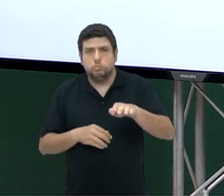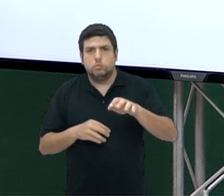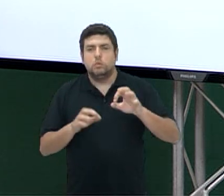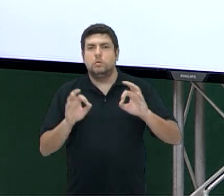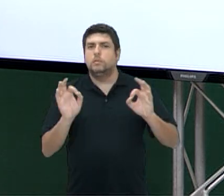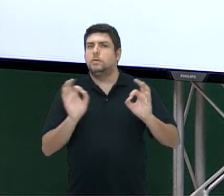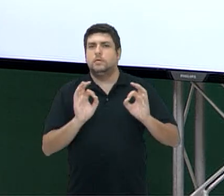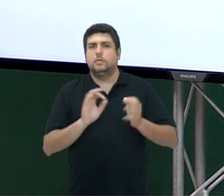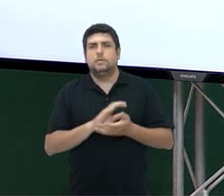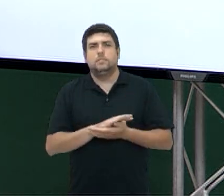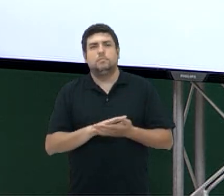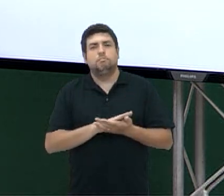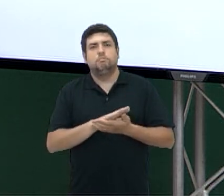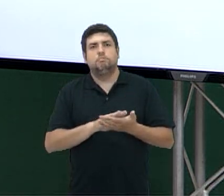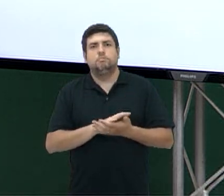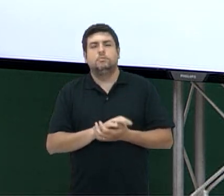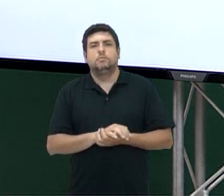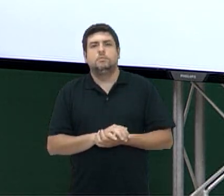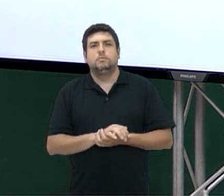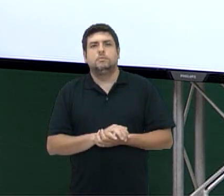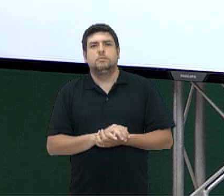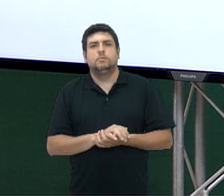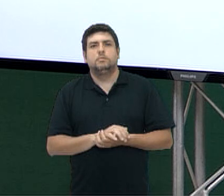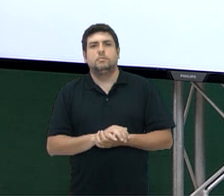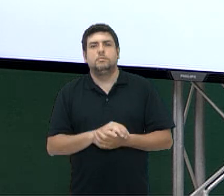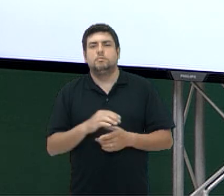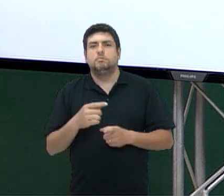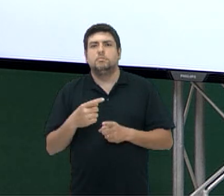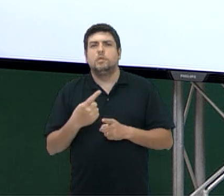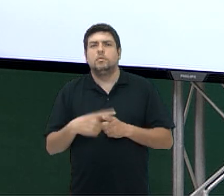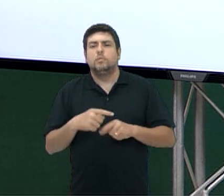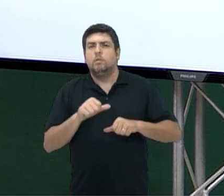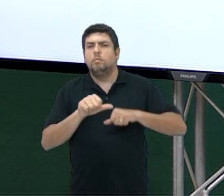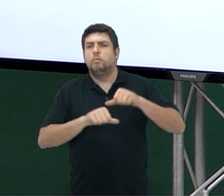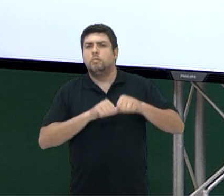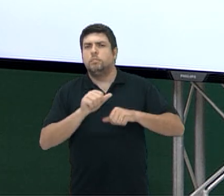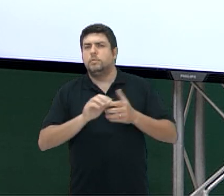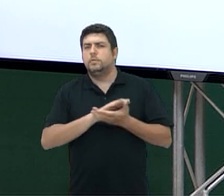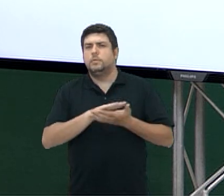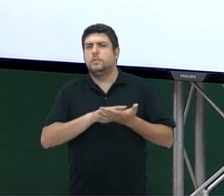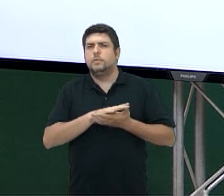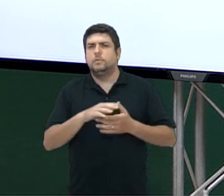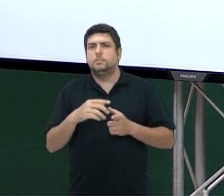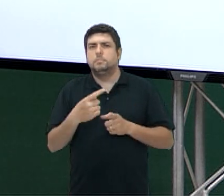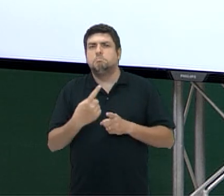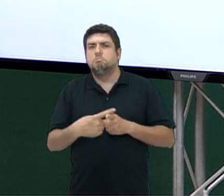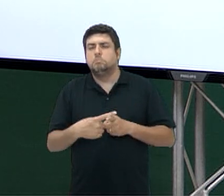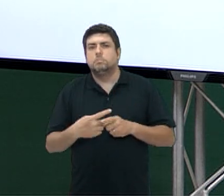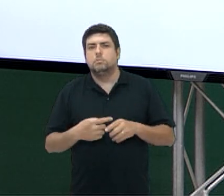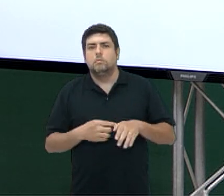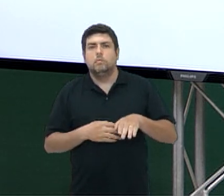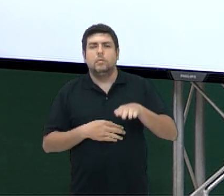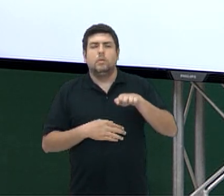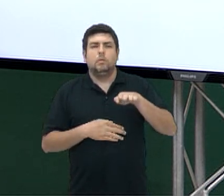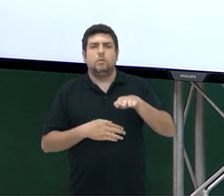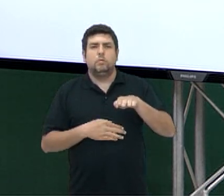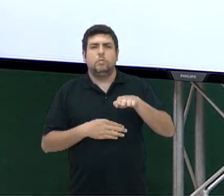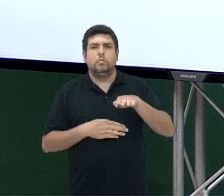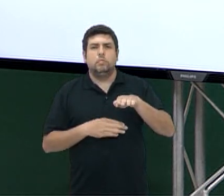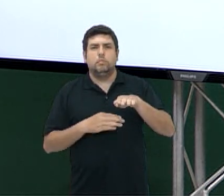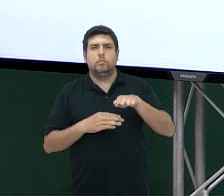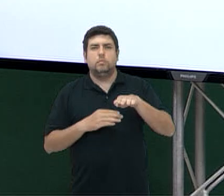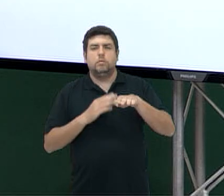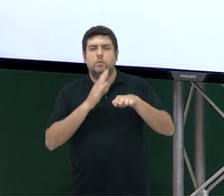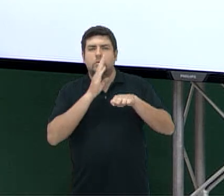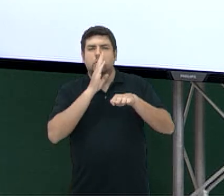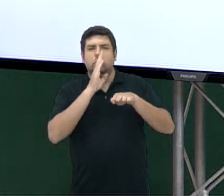em nenhuma desses caras aqui. Por quê? Porque está em movimento retilíneo e